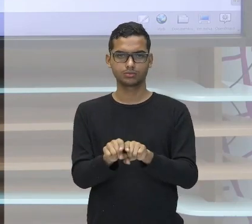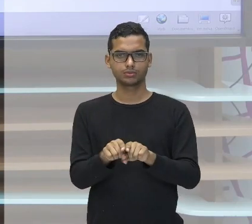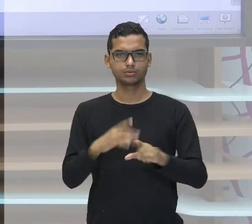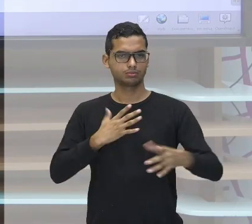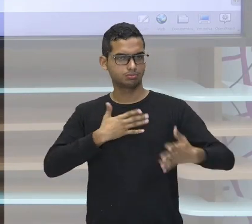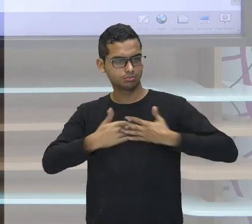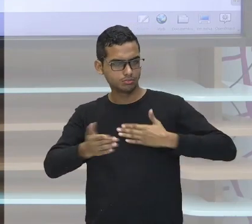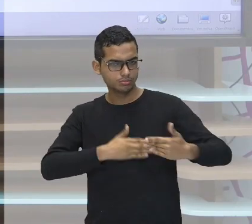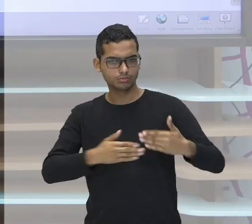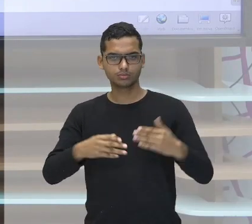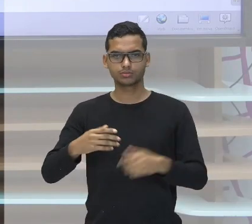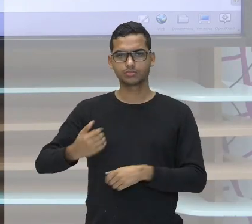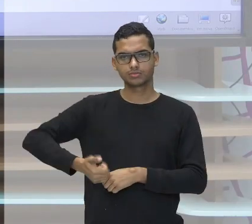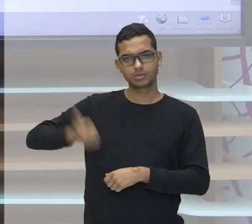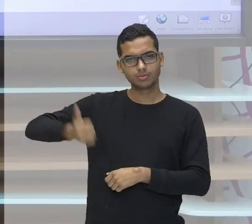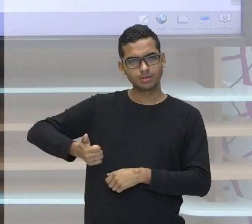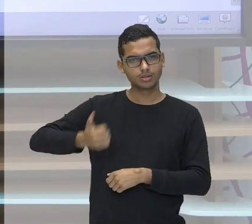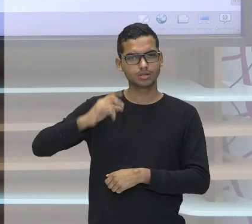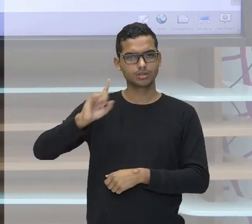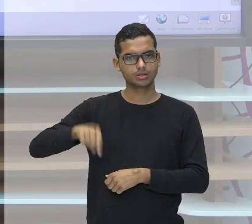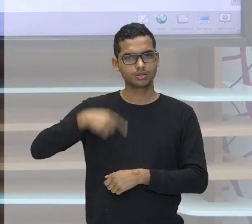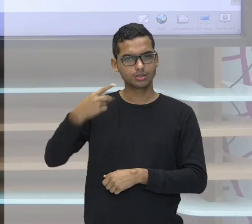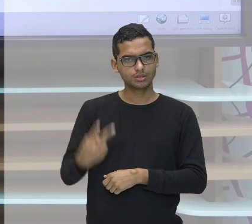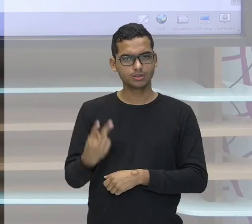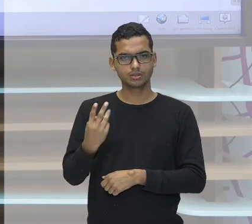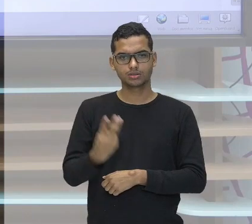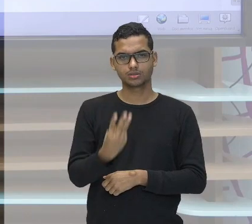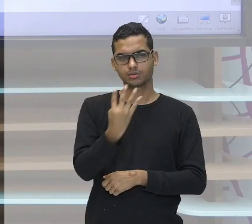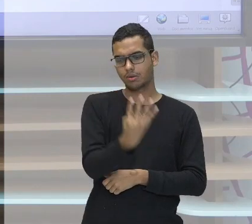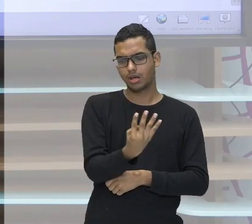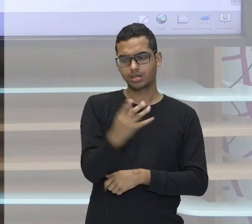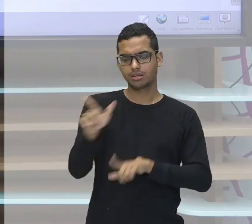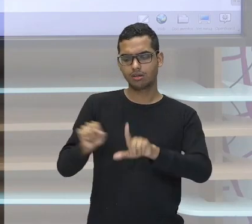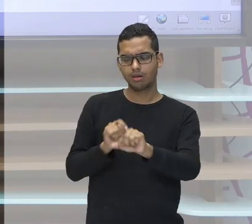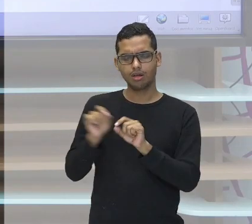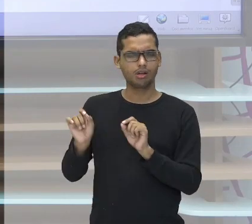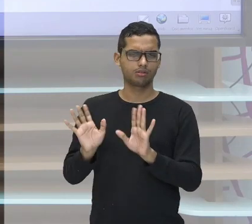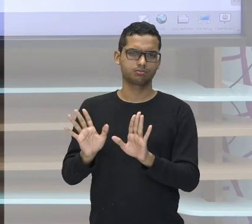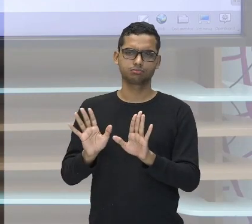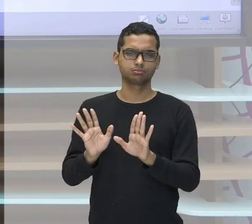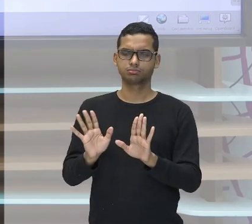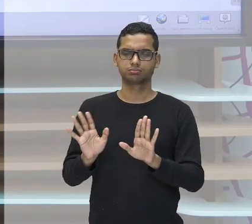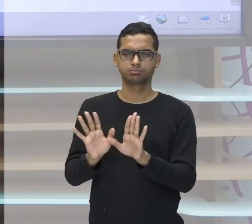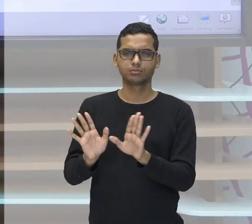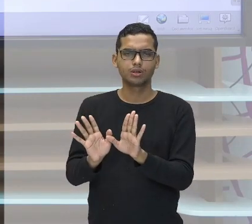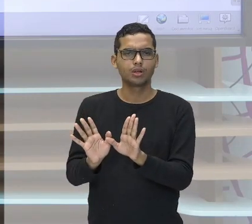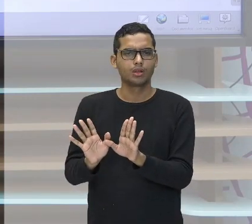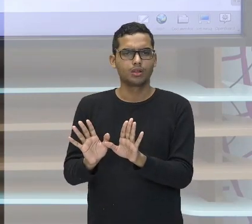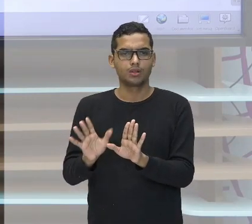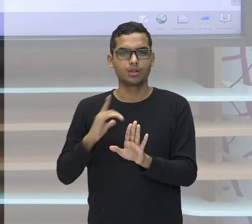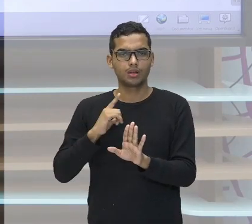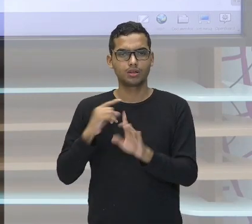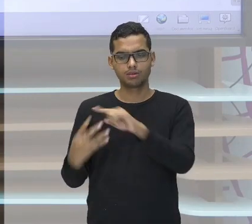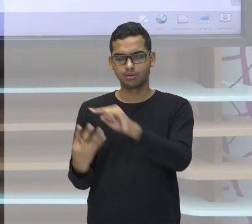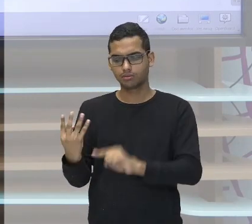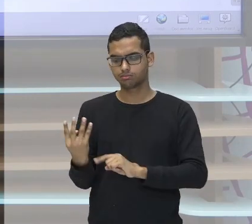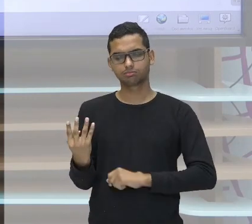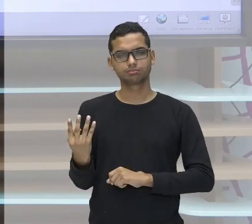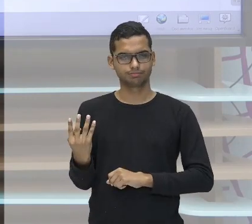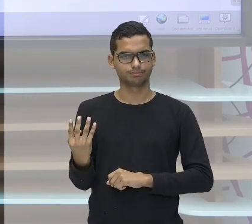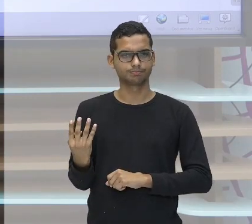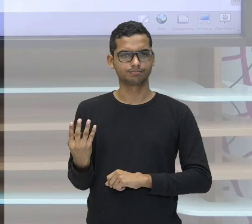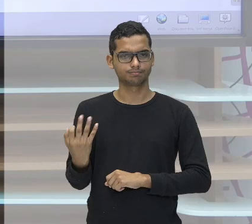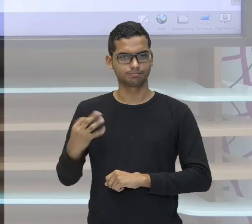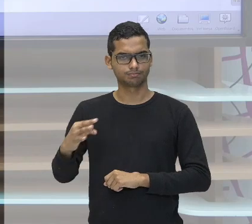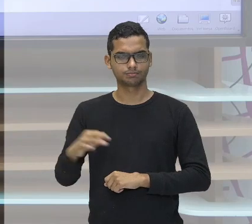gente vai escolher a primeira, depois a segunda, depois a terceira e depois a quarta. Não, a gente vai escolher as 4 do mesmo jeito.